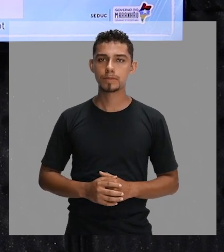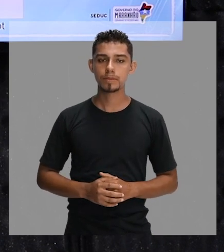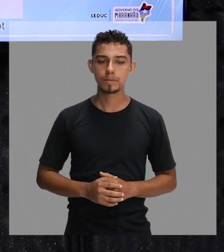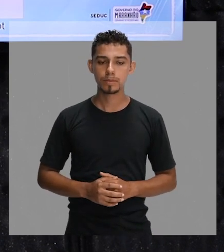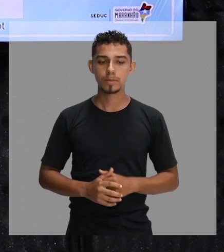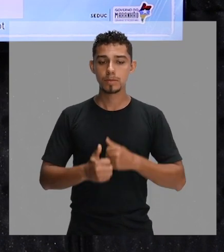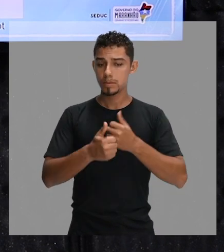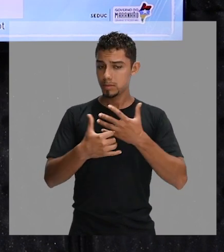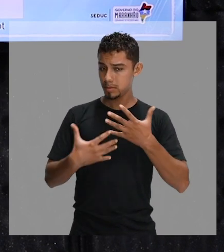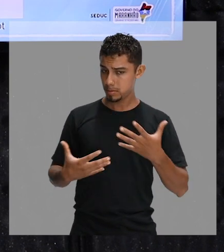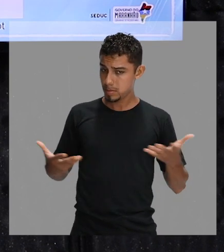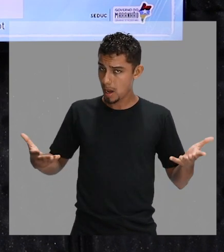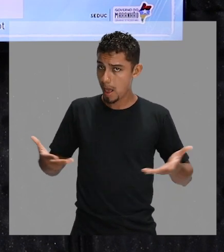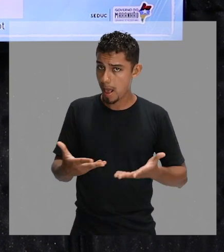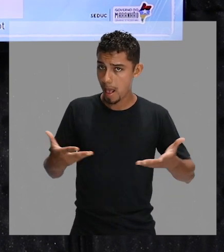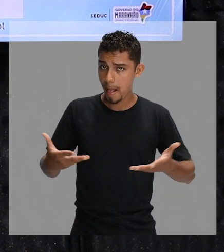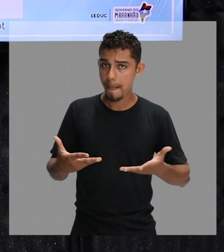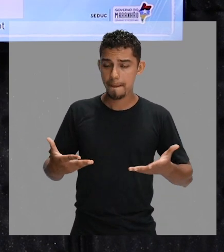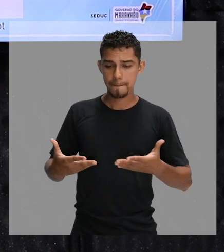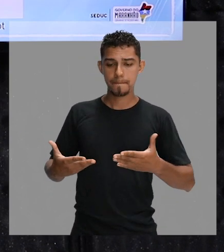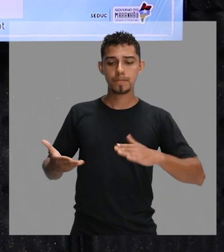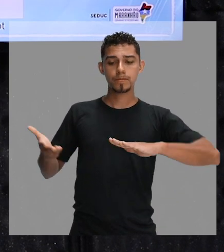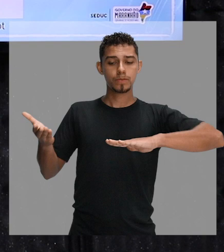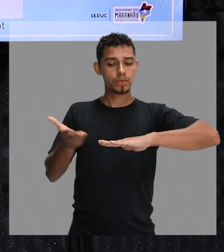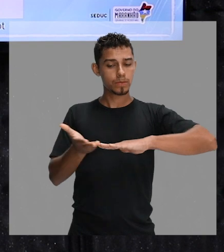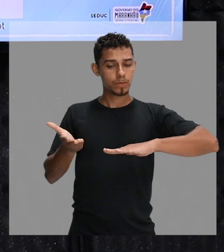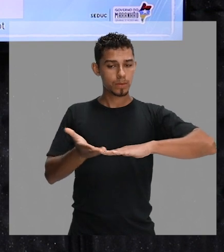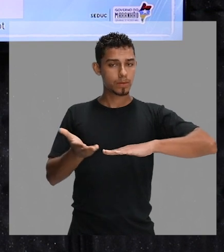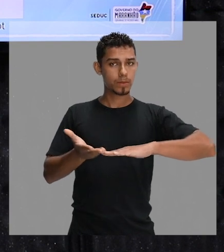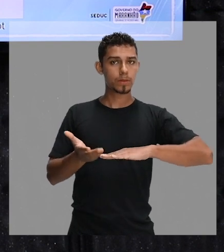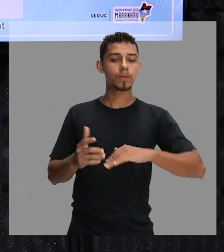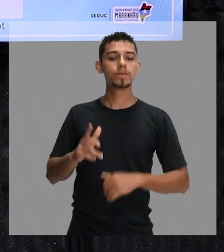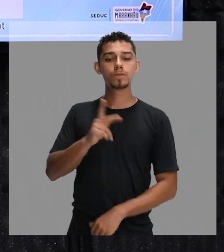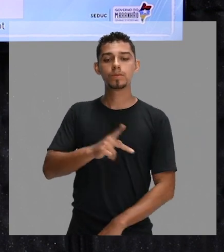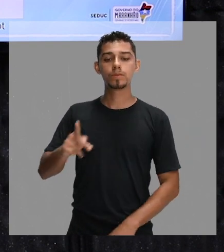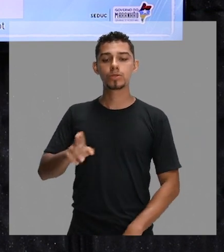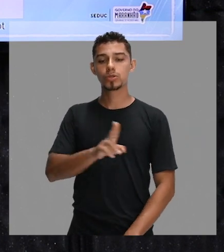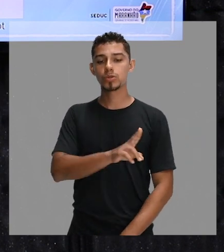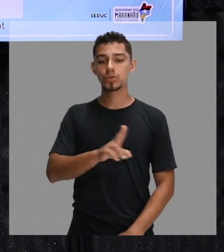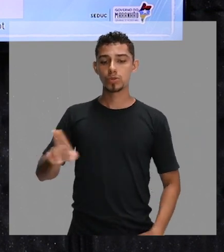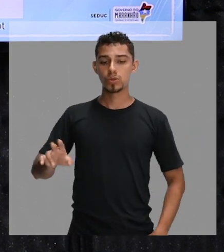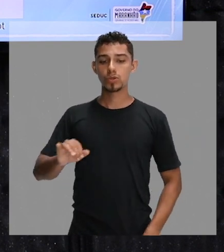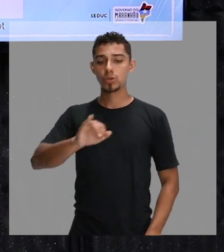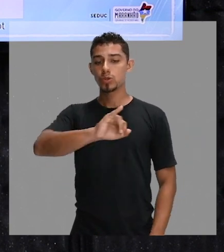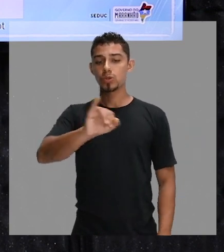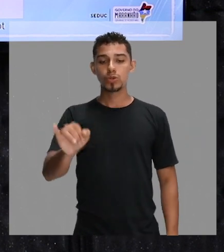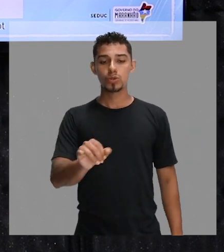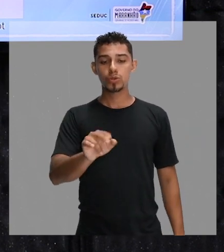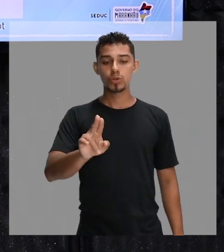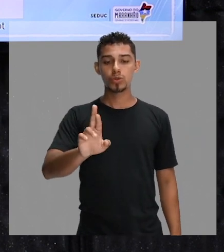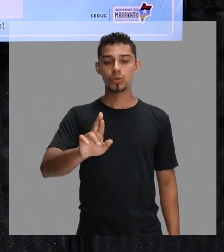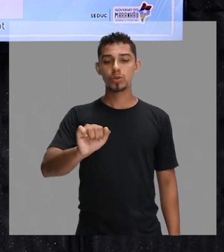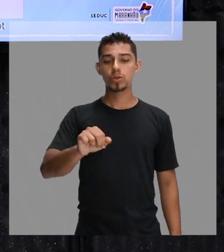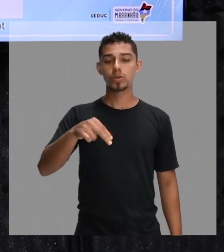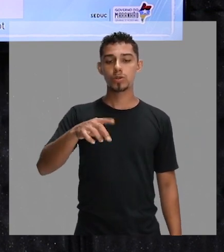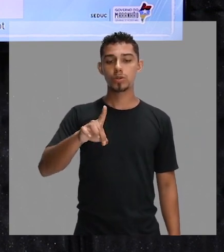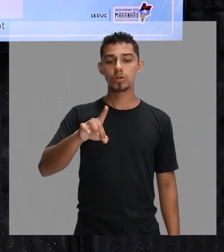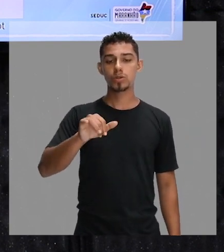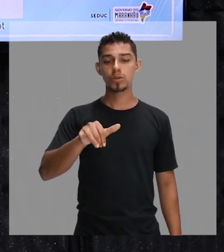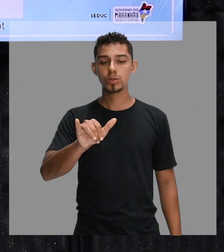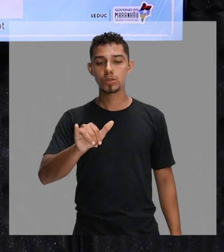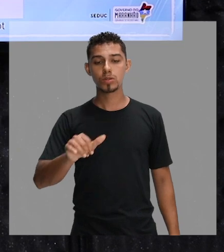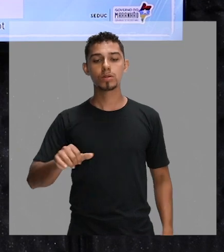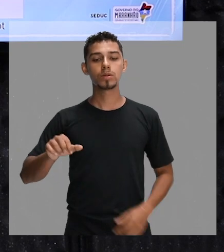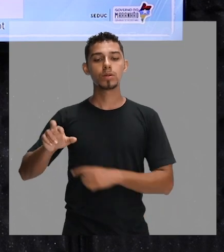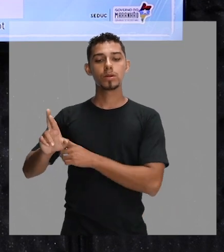Agora, uma classificação mais recente é a classificação do professor Jurandir Ross, elaborada no final dos anos 80,